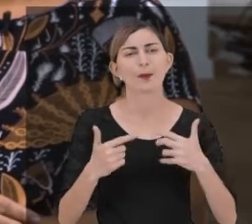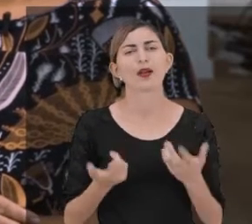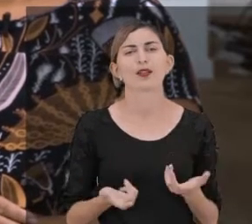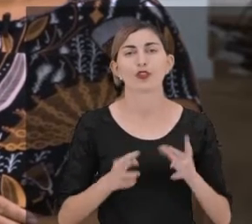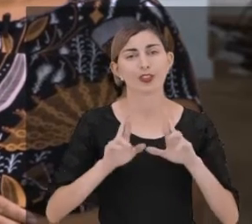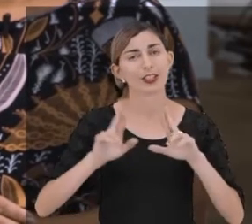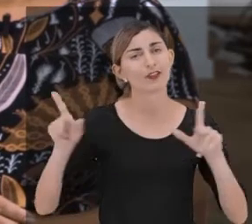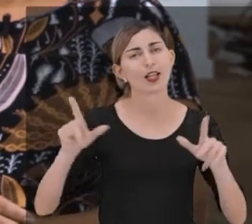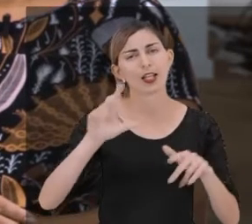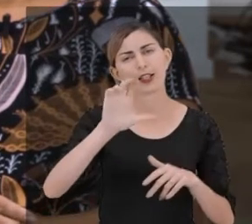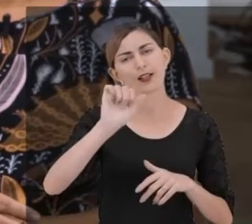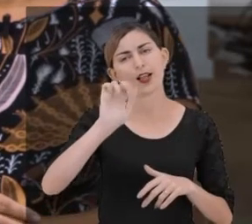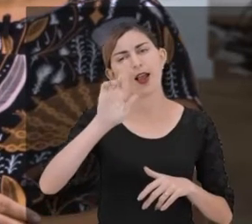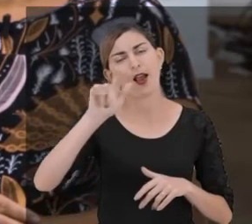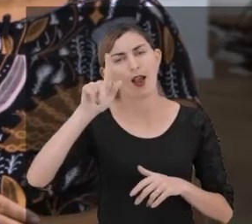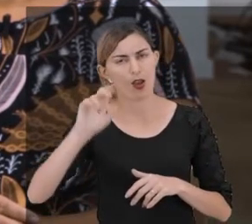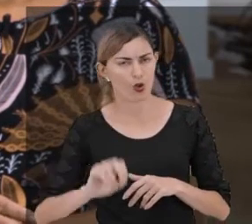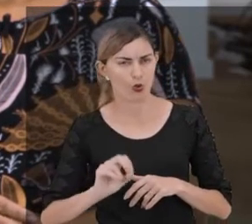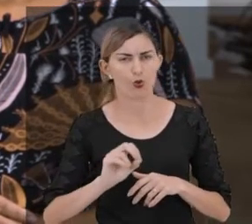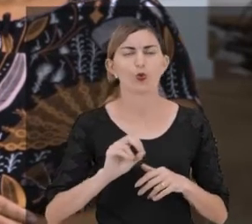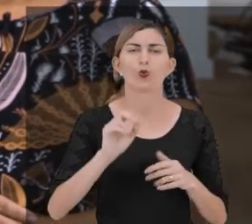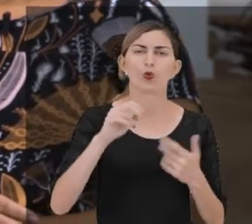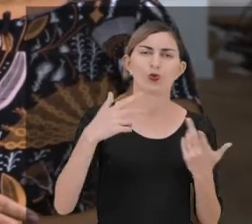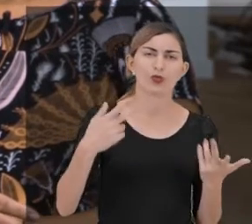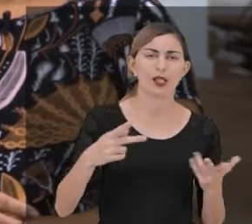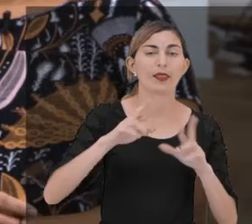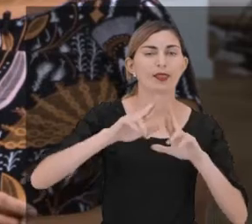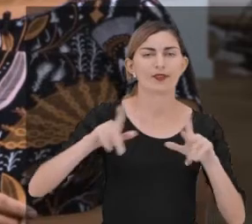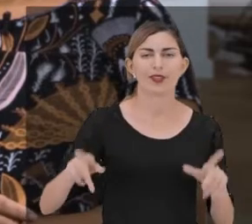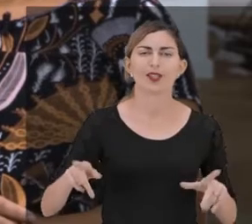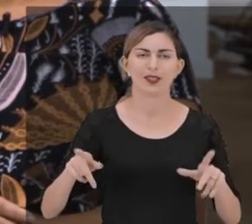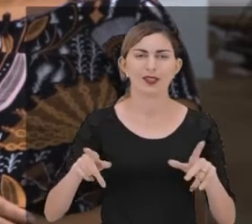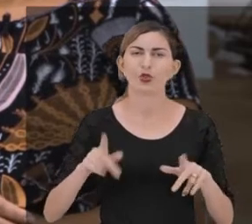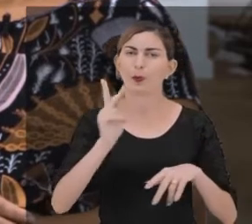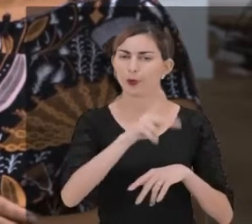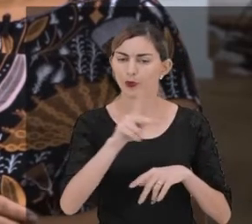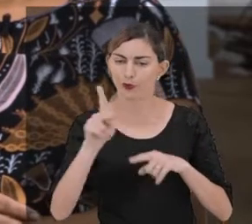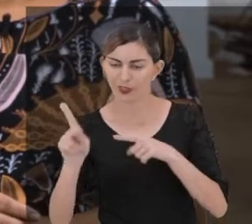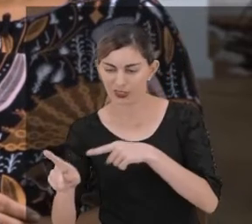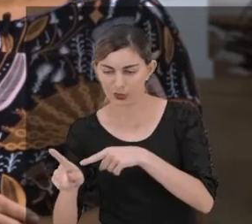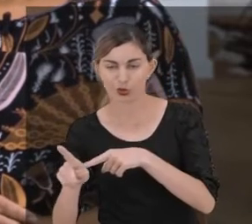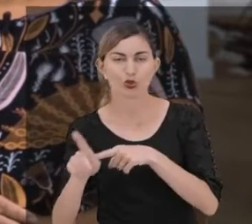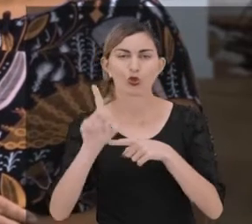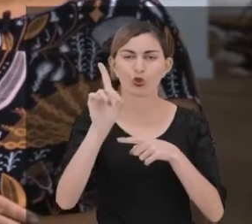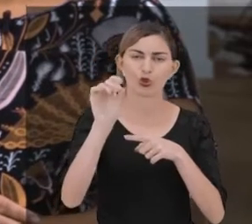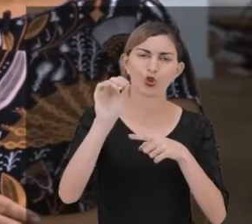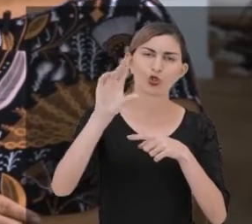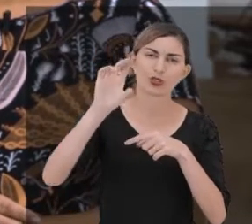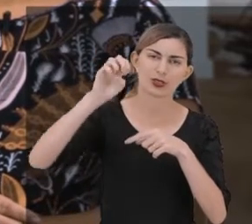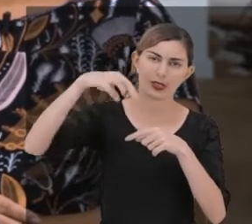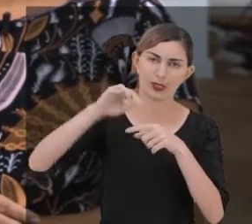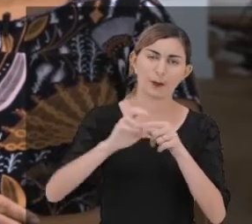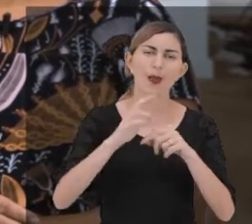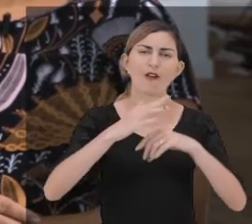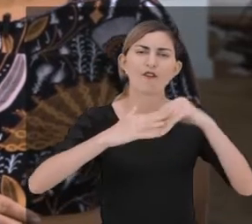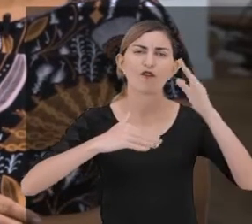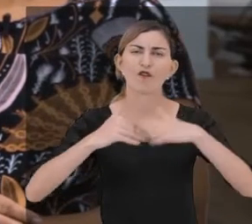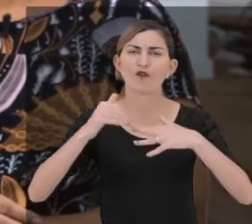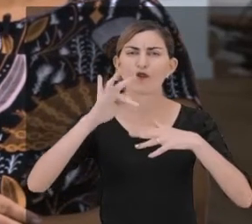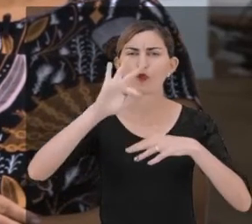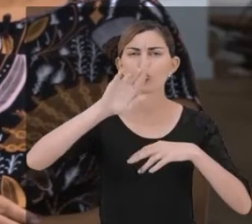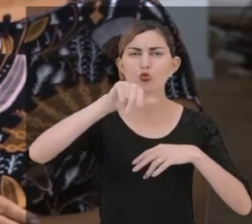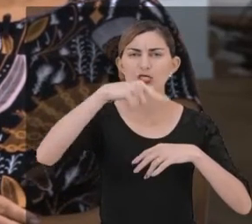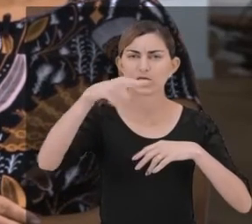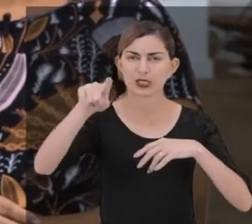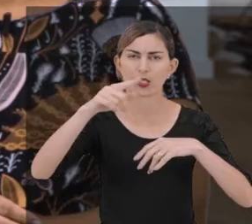Que é diferente do cargo. O cargo em si é o professor, é o docente, mas as funções elas